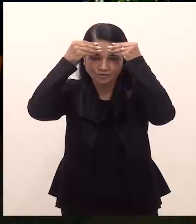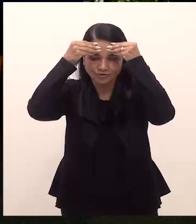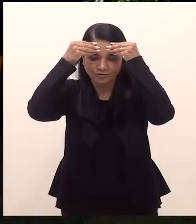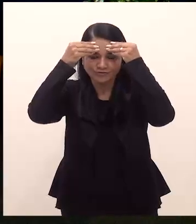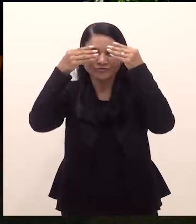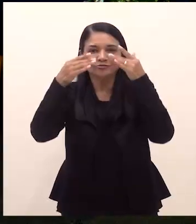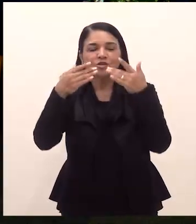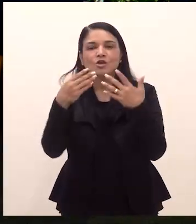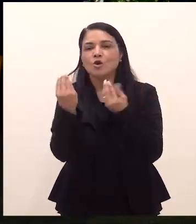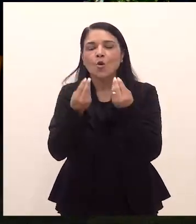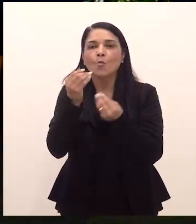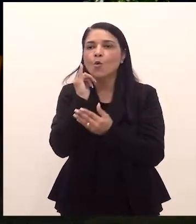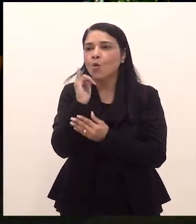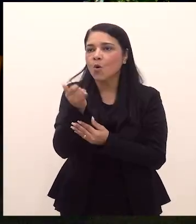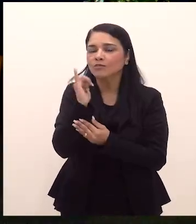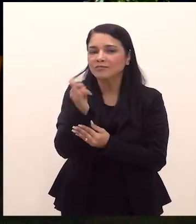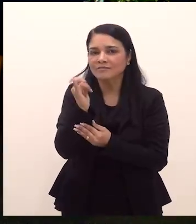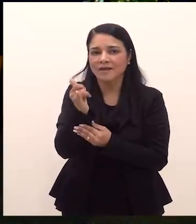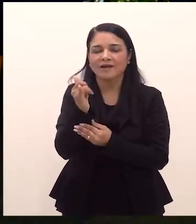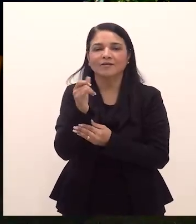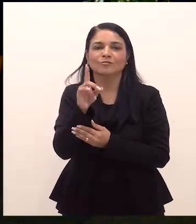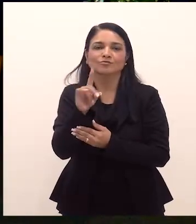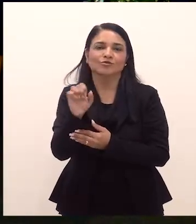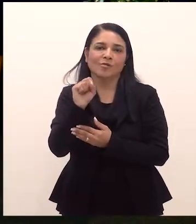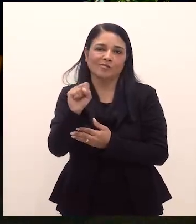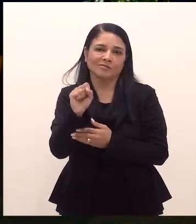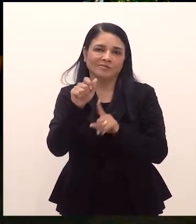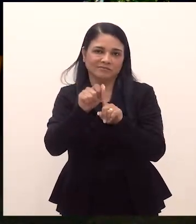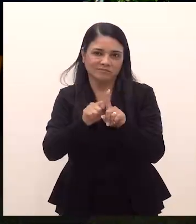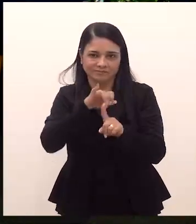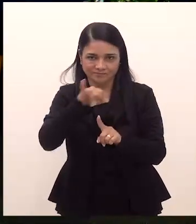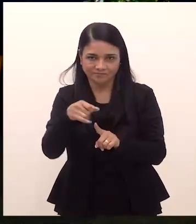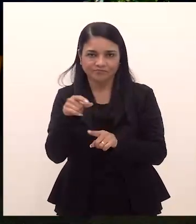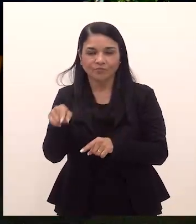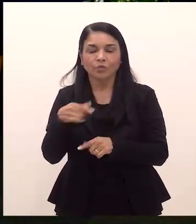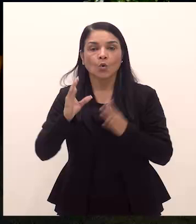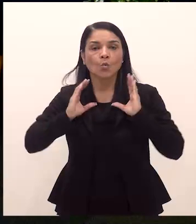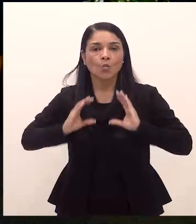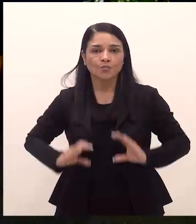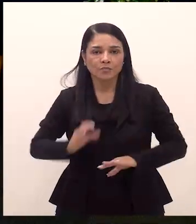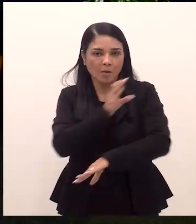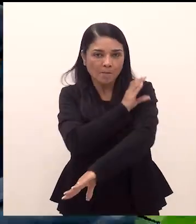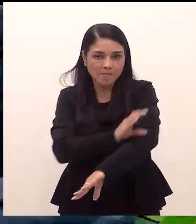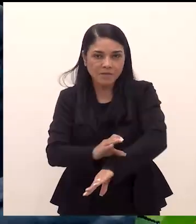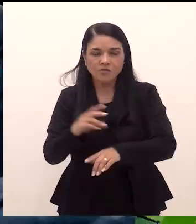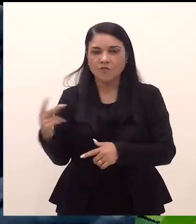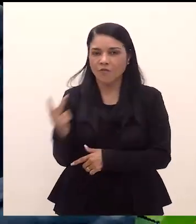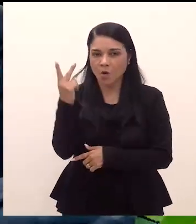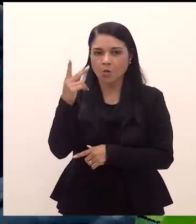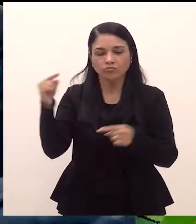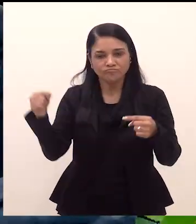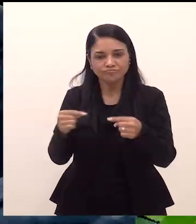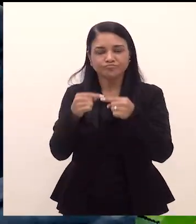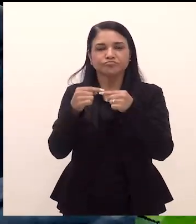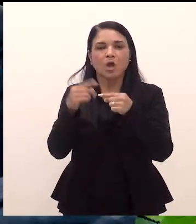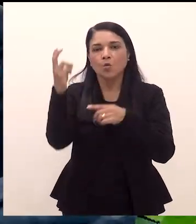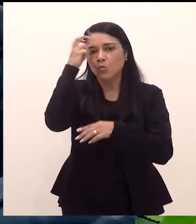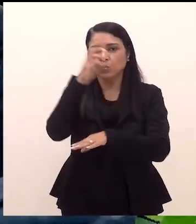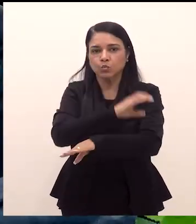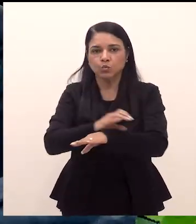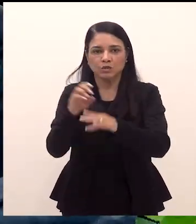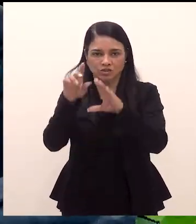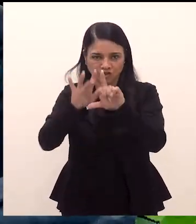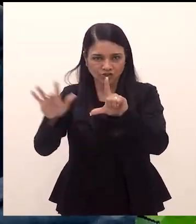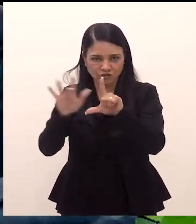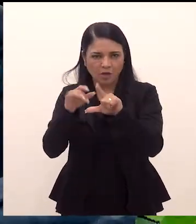linguagem e de uma outra forma de contar o que foi o 8 de janeiro. E o comportamento e valores estão muito ligados a essa questão da